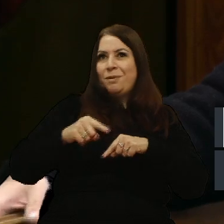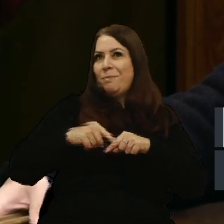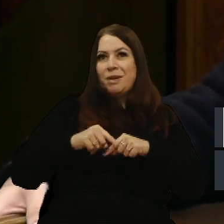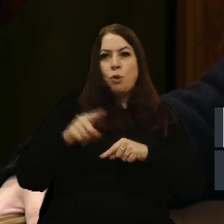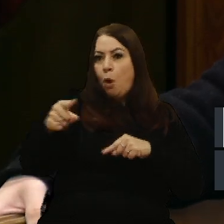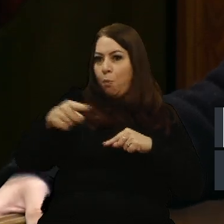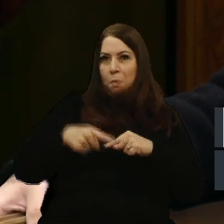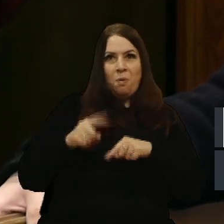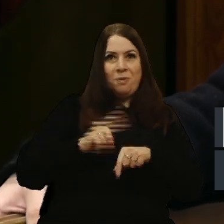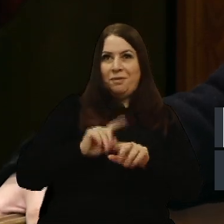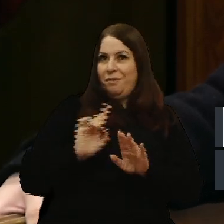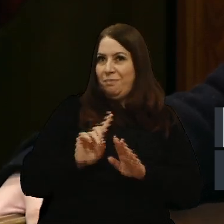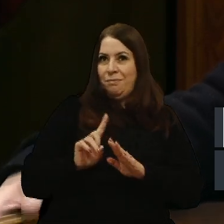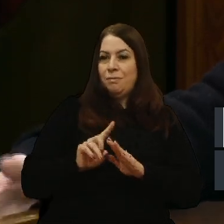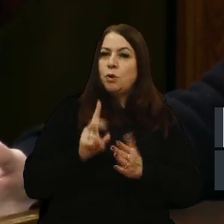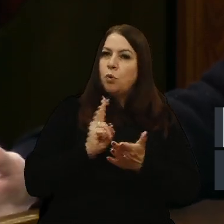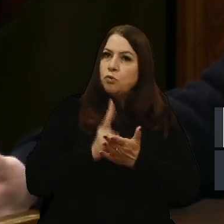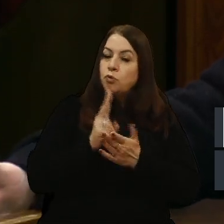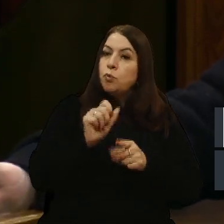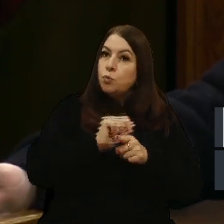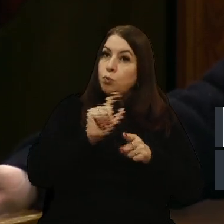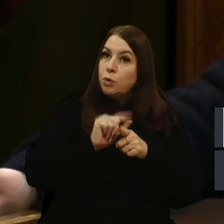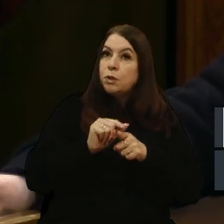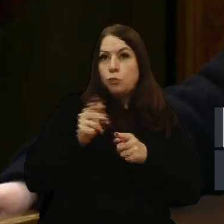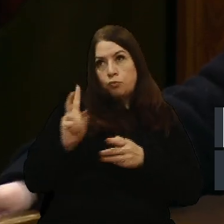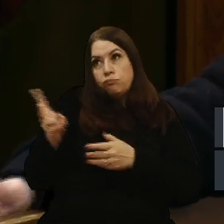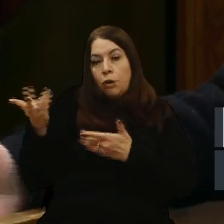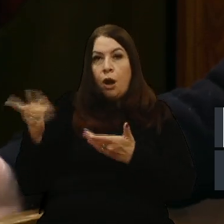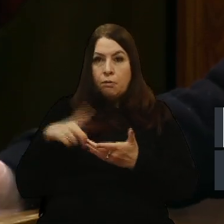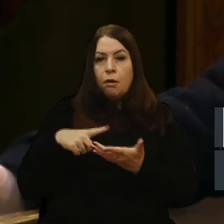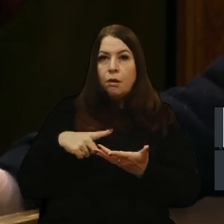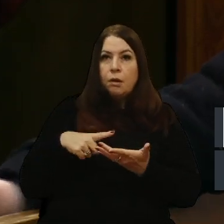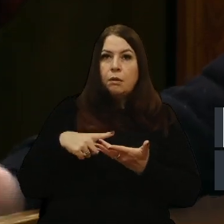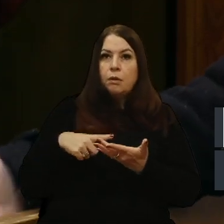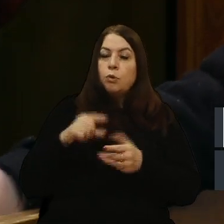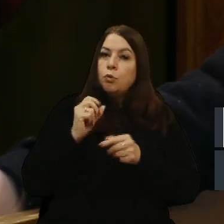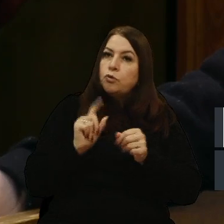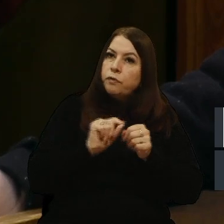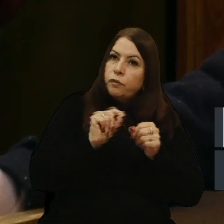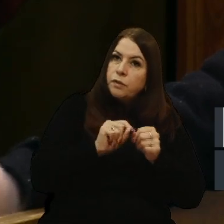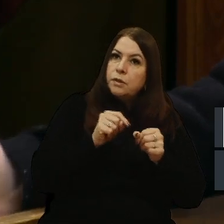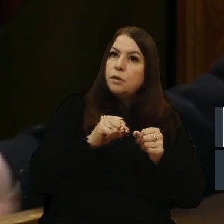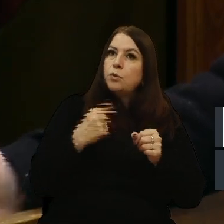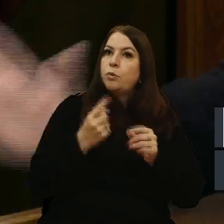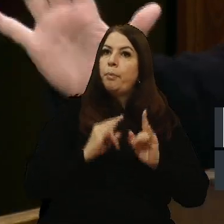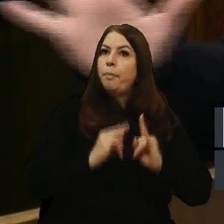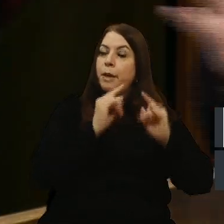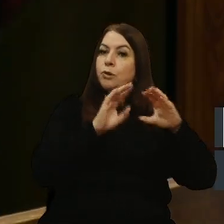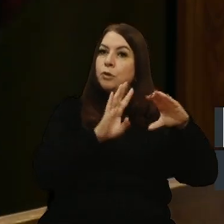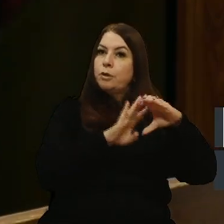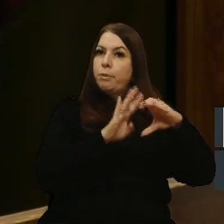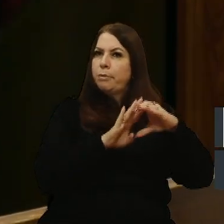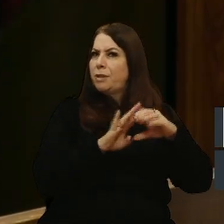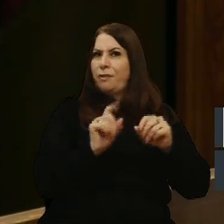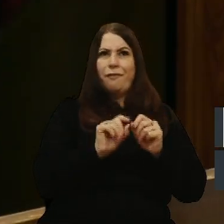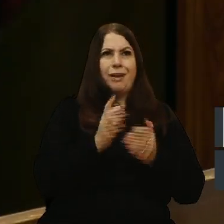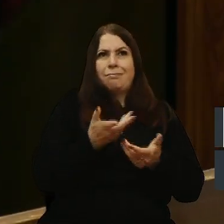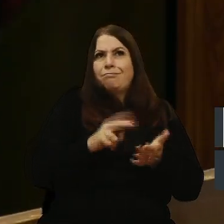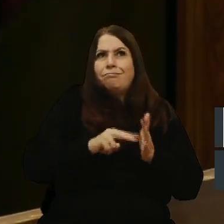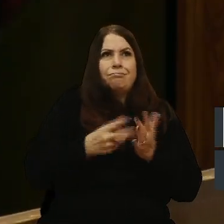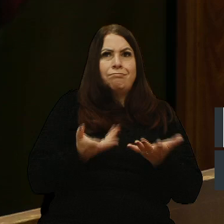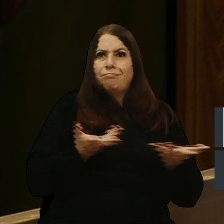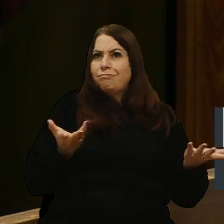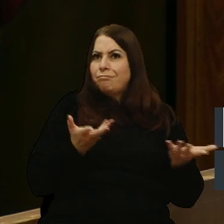curto prazo, e seguir alugando o que aluga, né? E seguir fazendo o que faz com o prédio da Maesa não faz sentido nenhum.